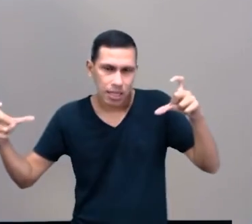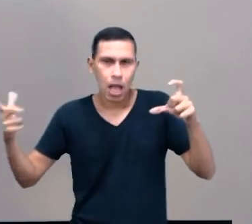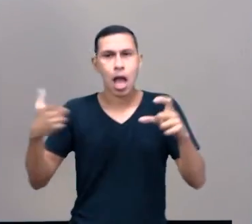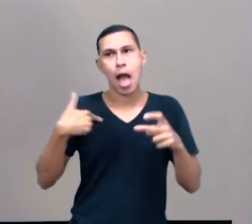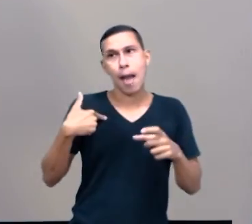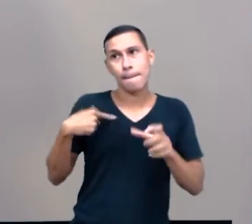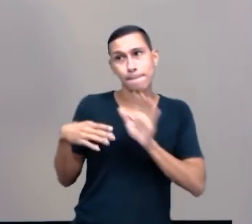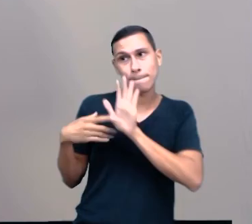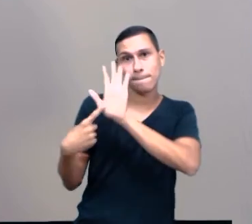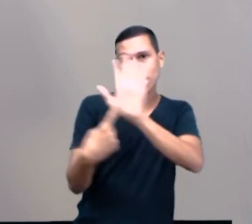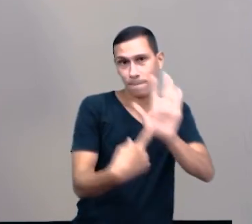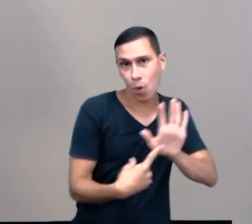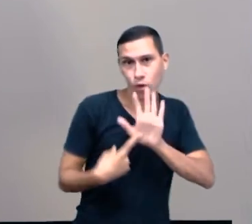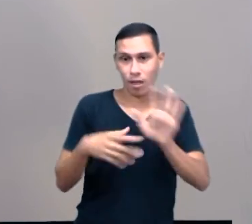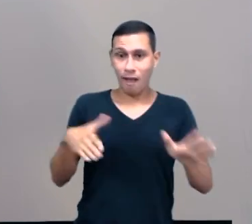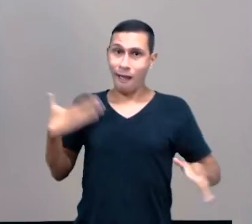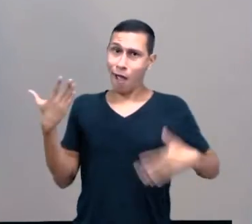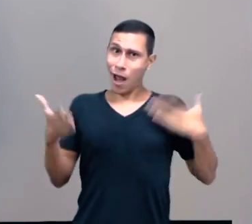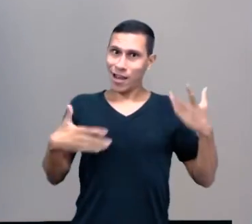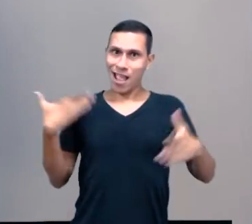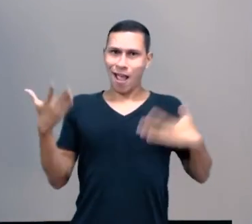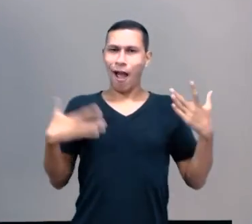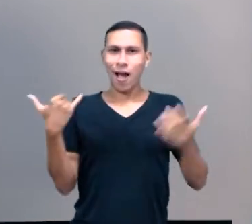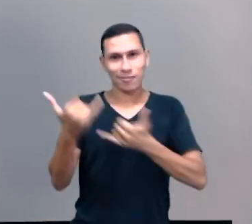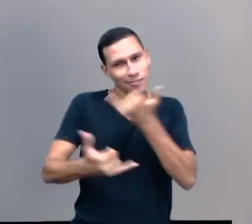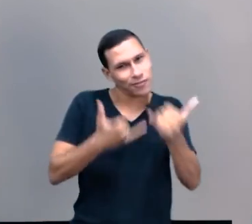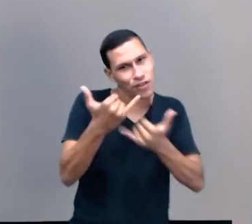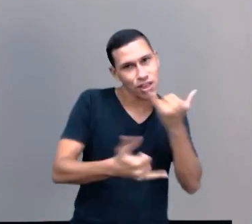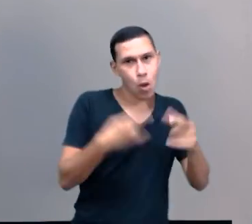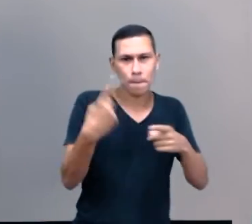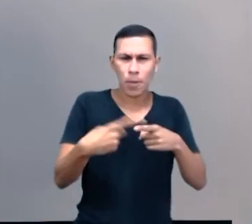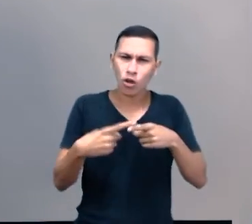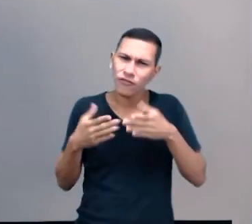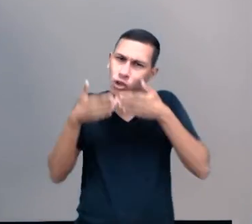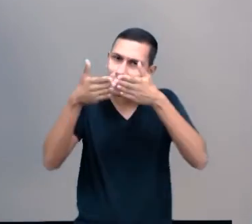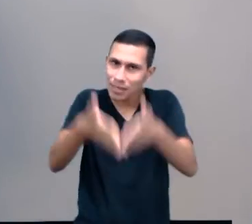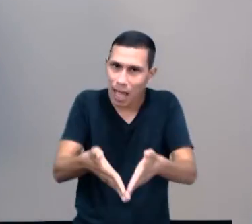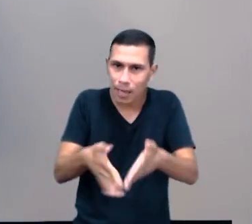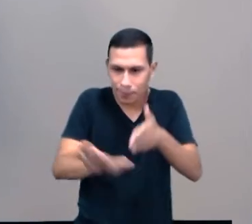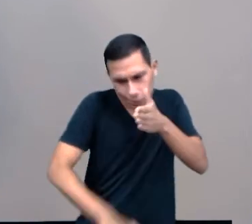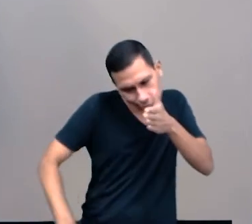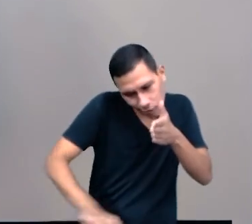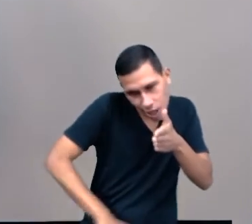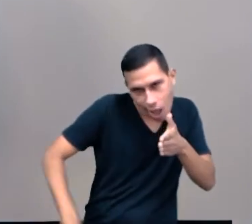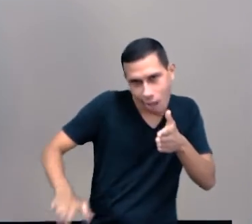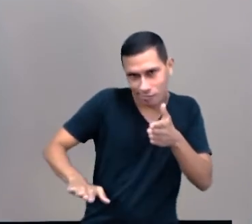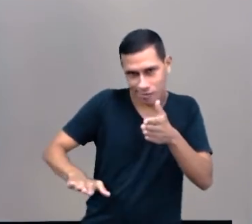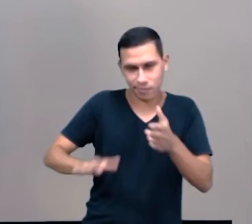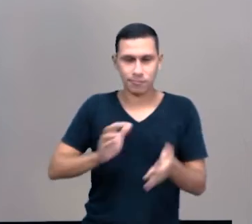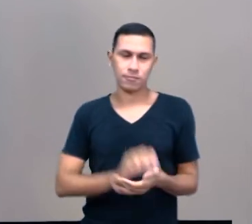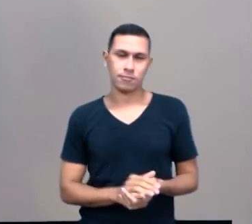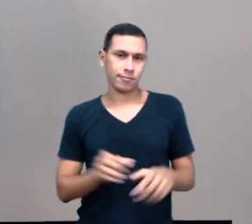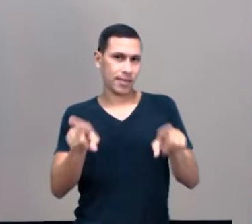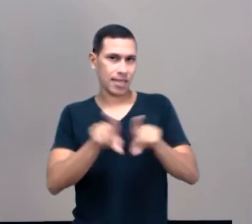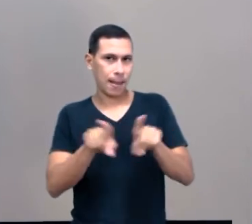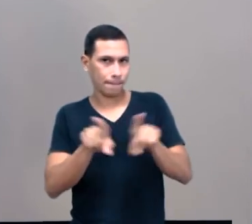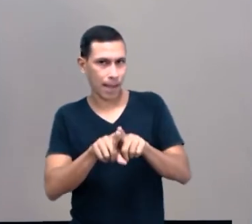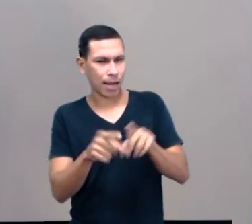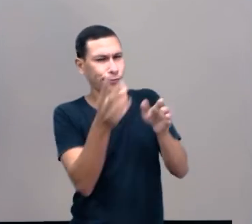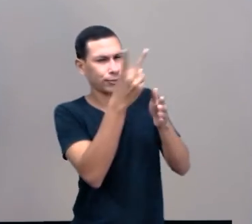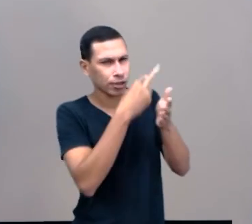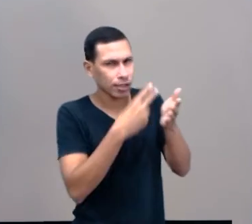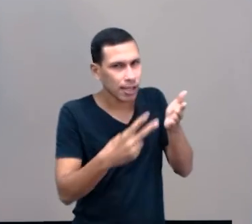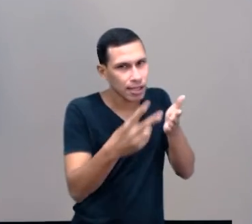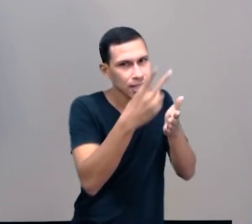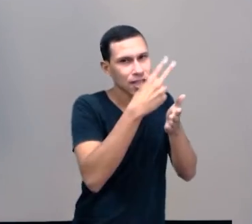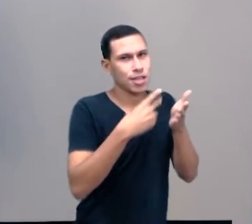indicam alegria e diversão. Isso porque elas são voltadas para o público infantil. E também os desenhos,